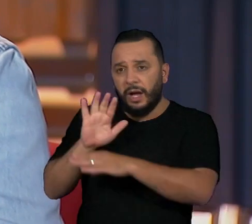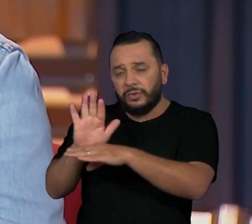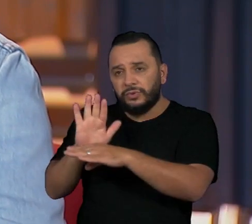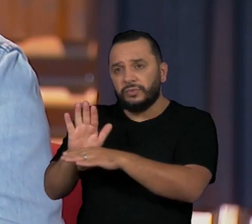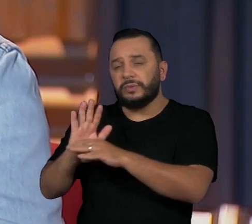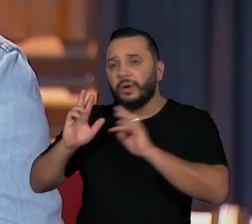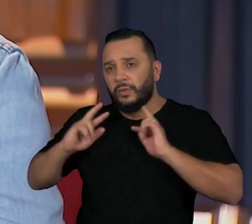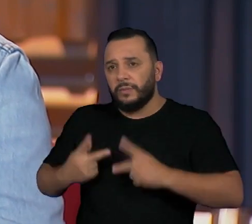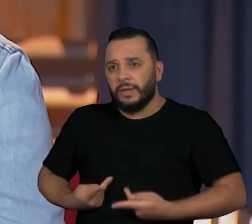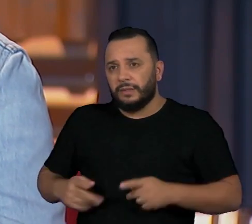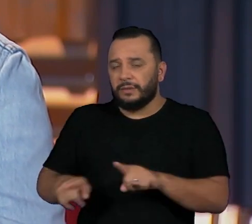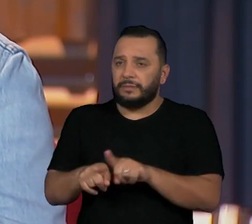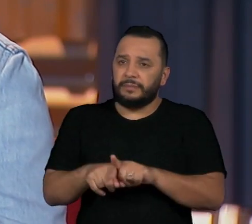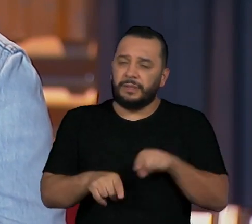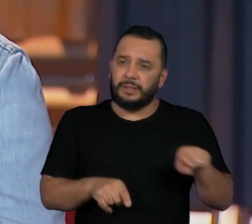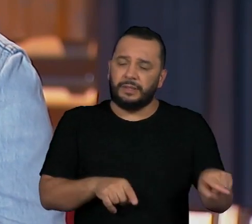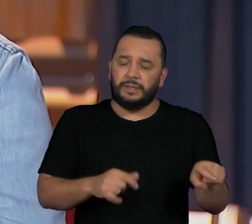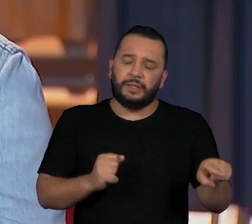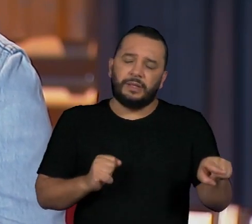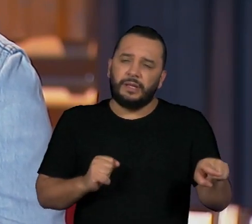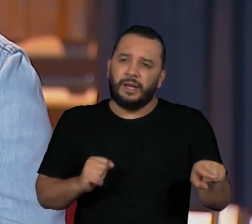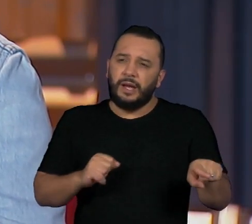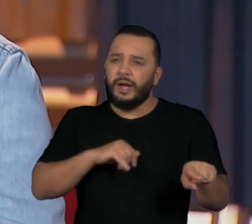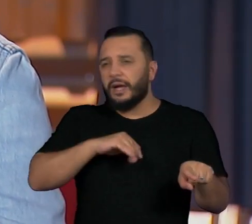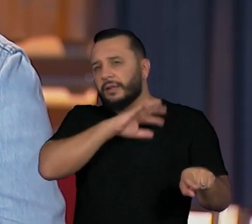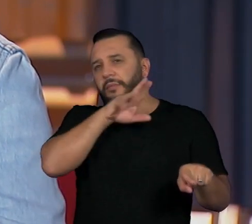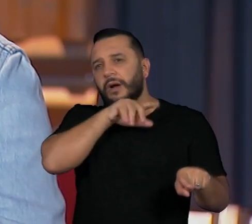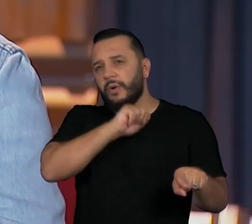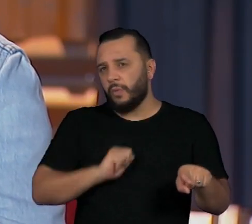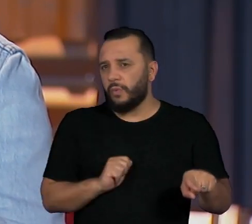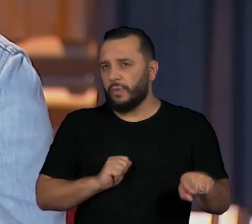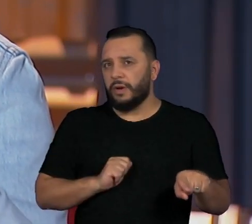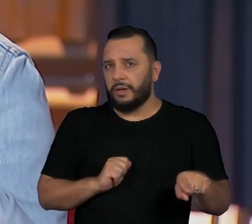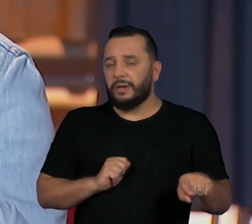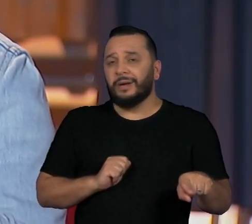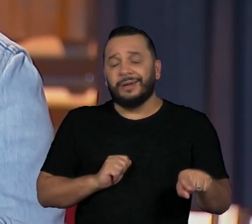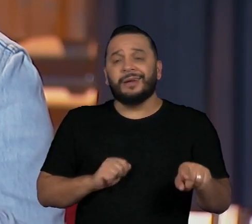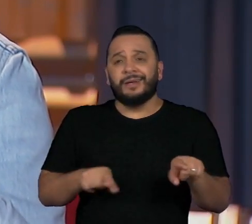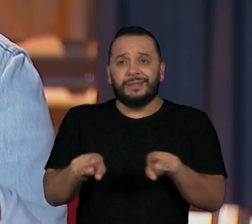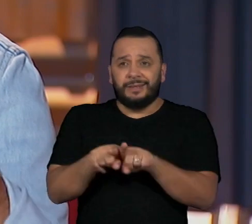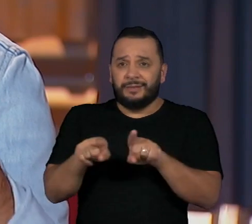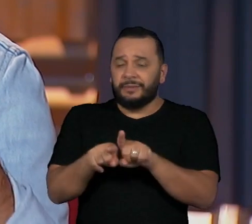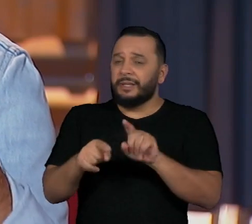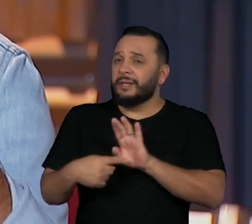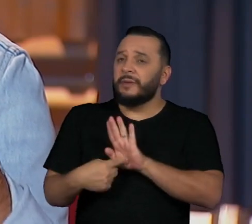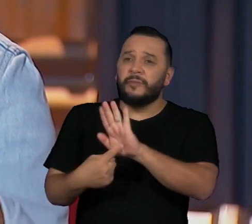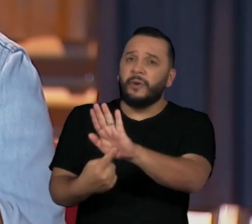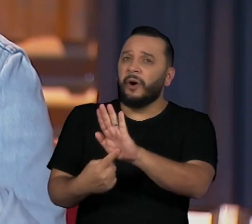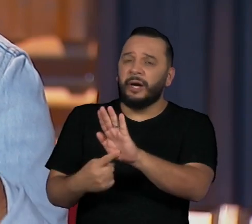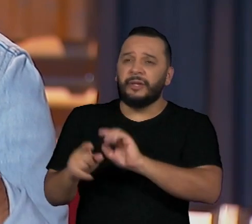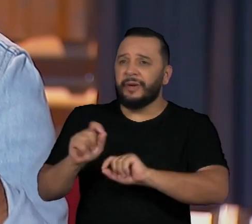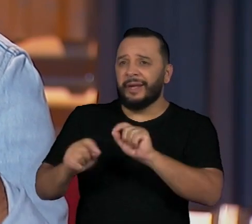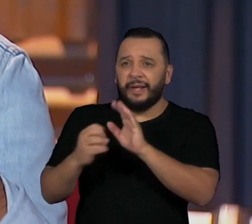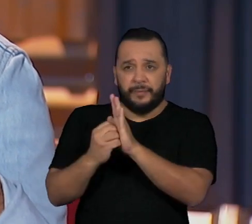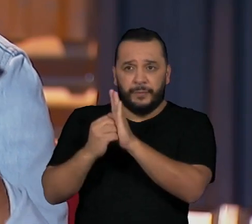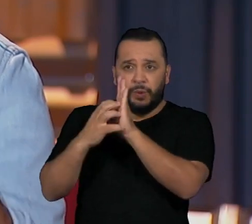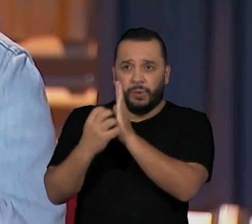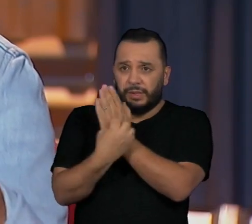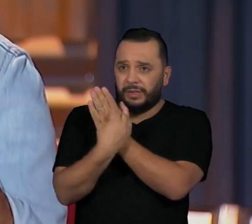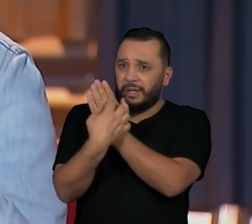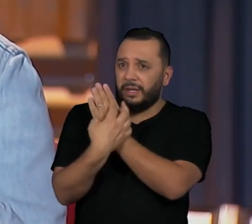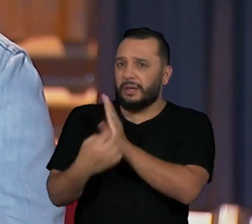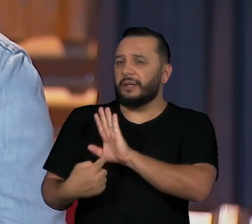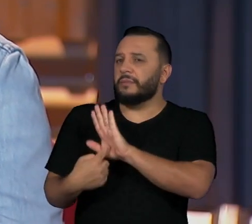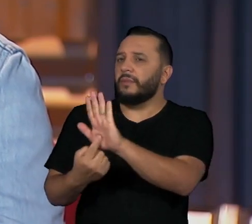quanto em modelos animais, e produzem a expressão de proteínas ligadas a